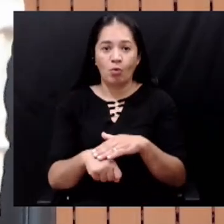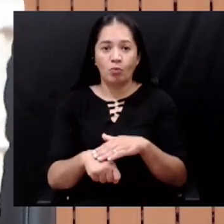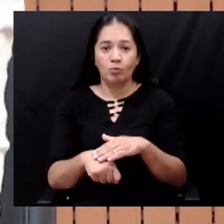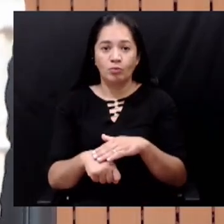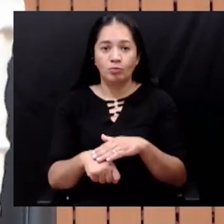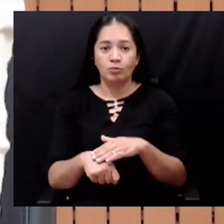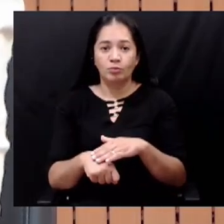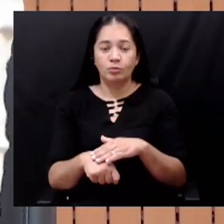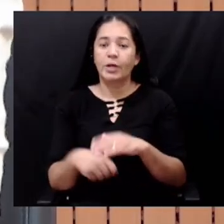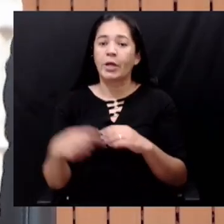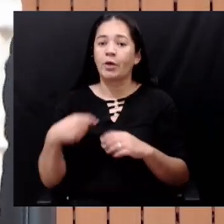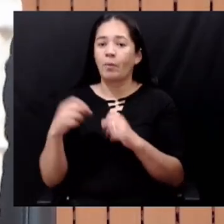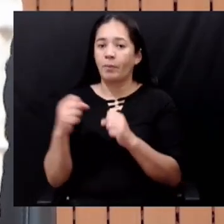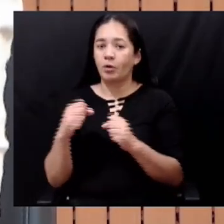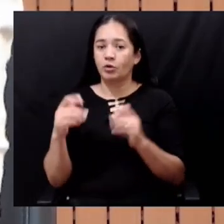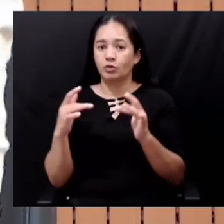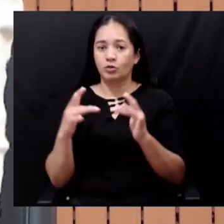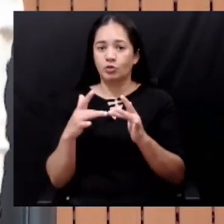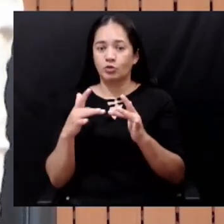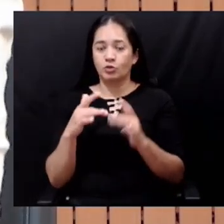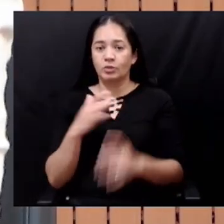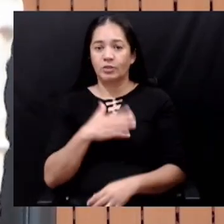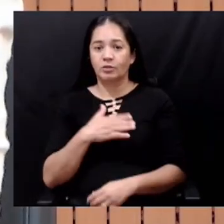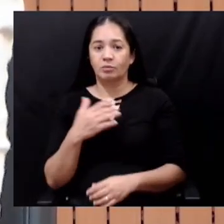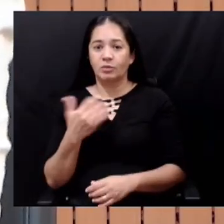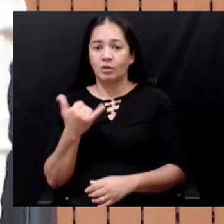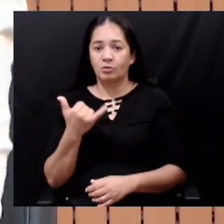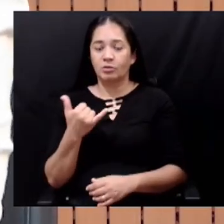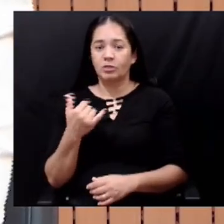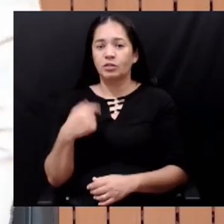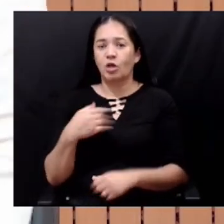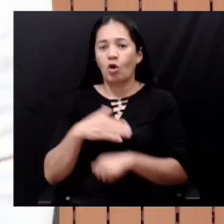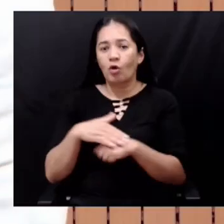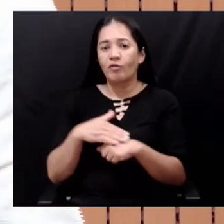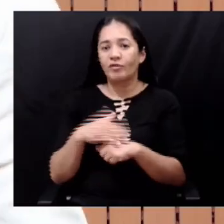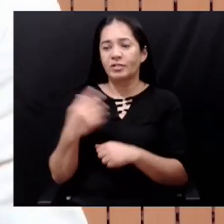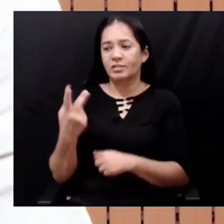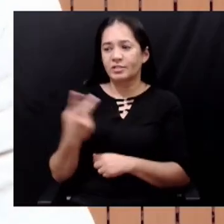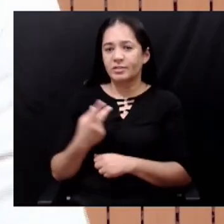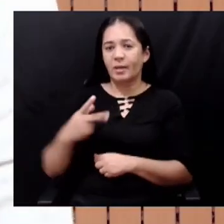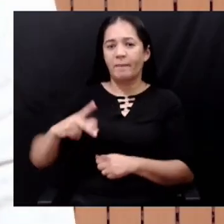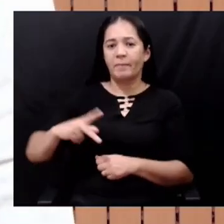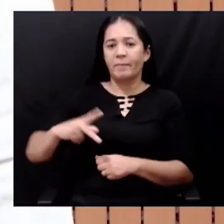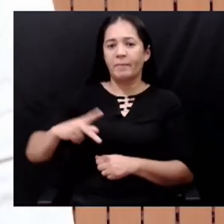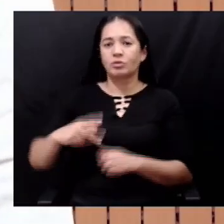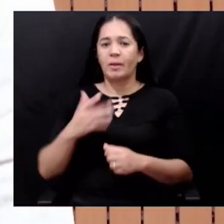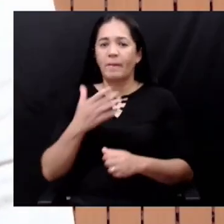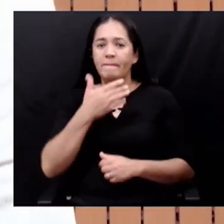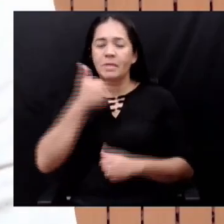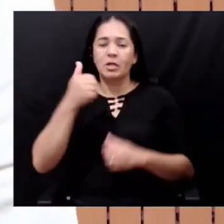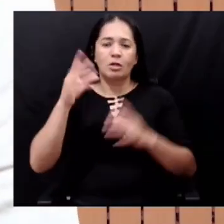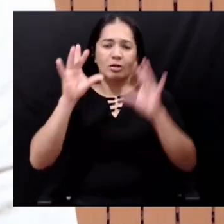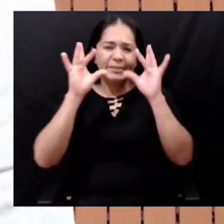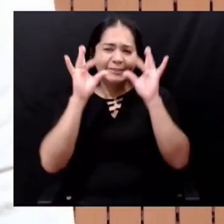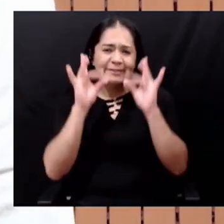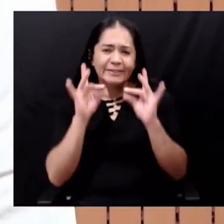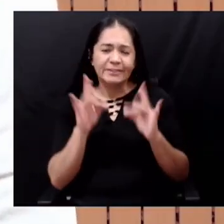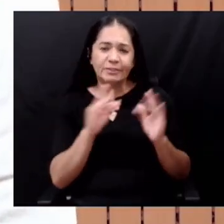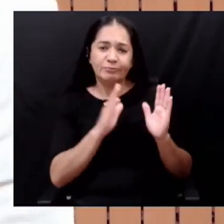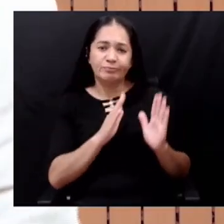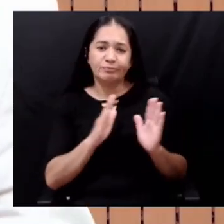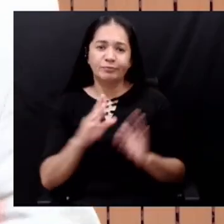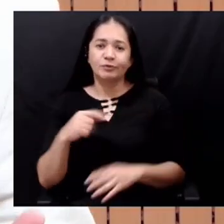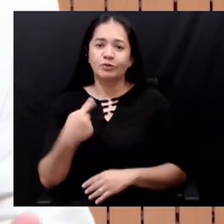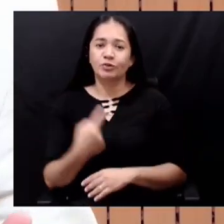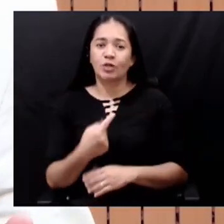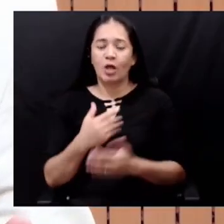contato e a gente tem uma conversa mais específica sobre esse processo, porque nós vamos, a partir do momento que nós